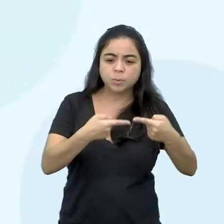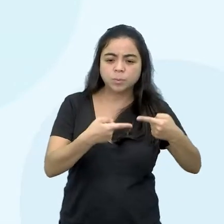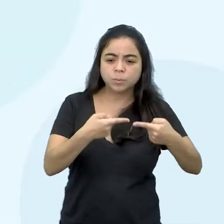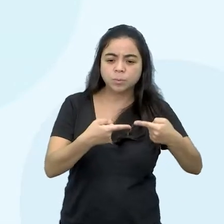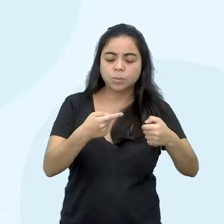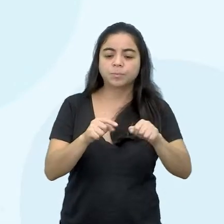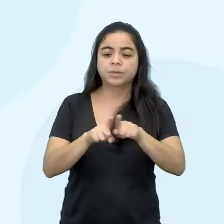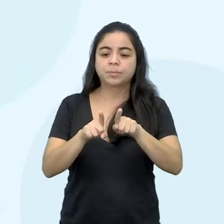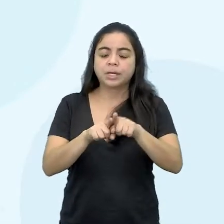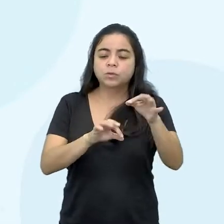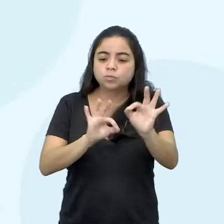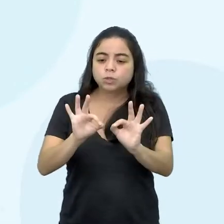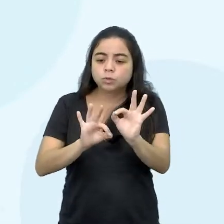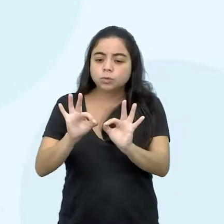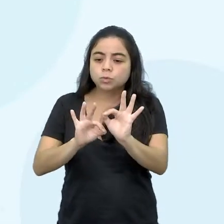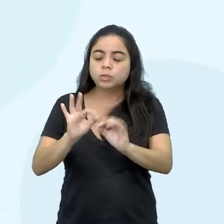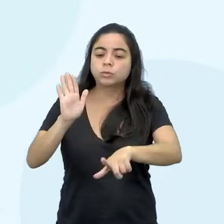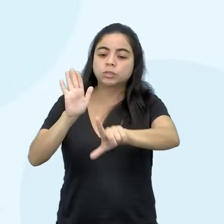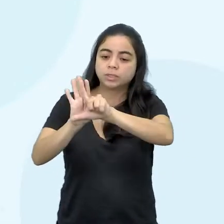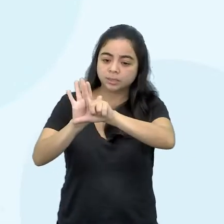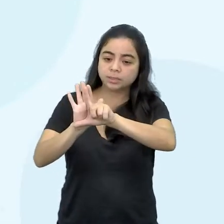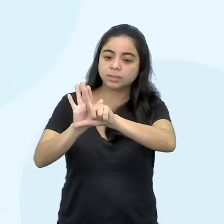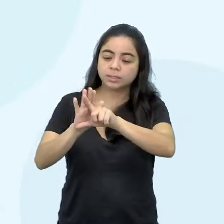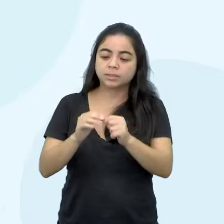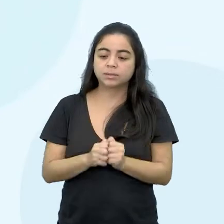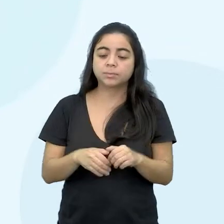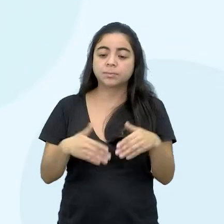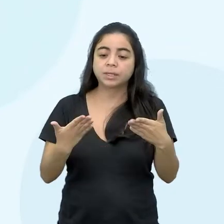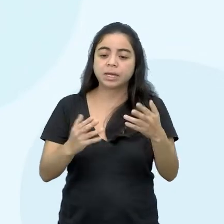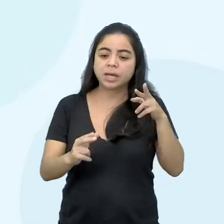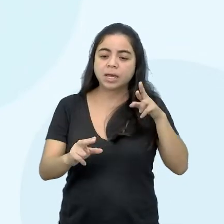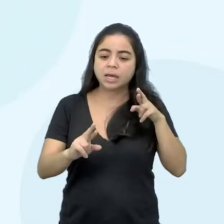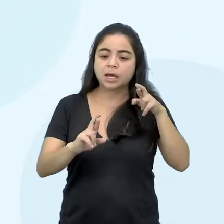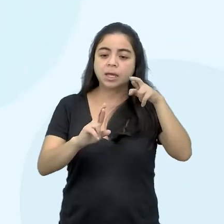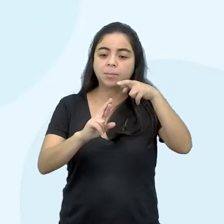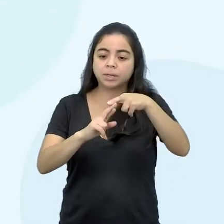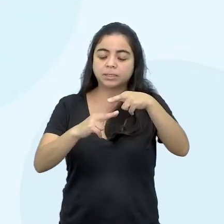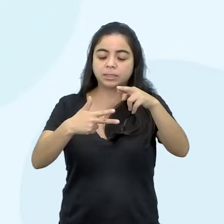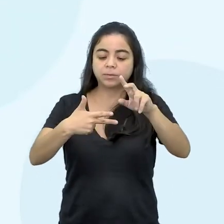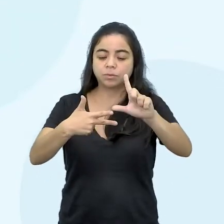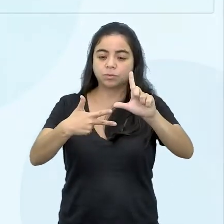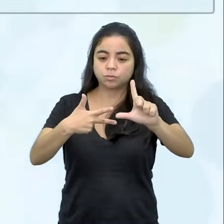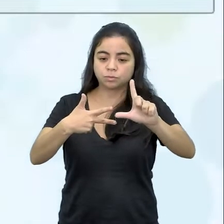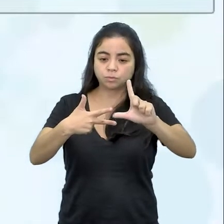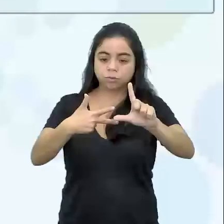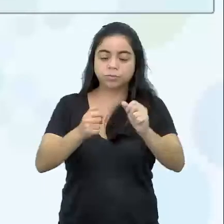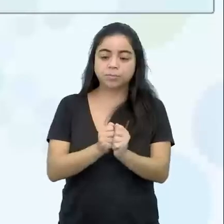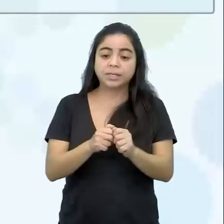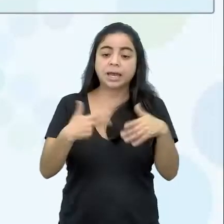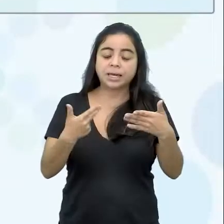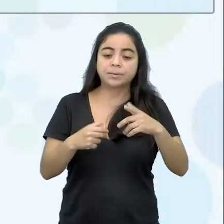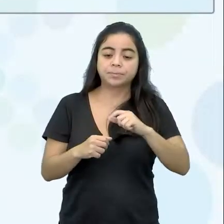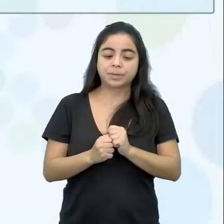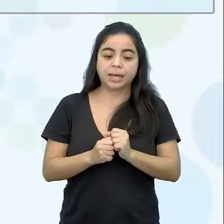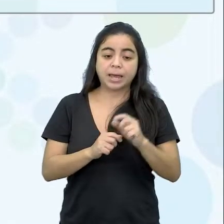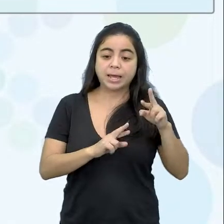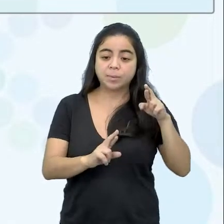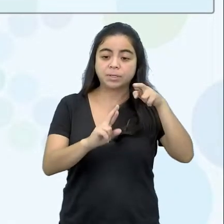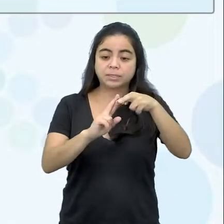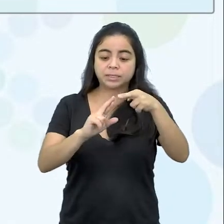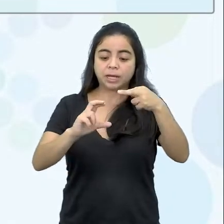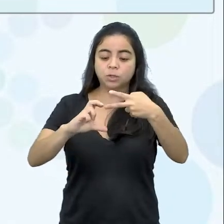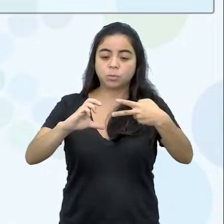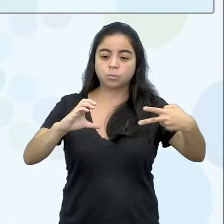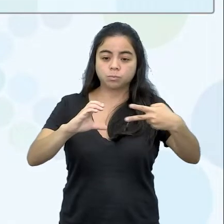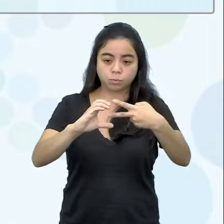a elaboração das leis, e que seria representado por câmaras, e a gente já vai ver como é que isso